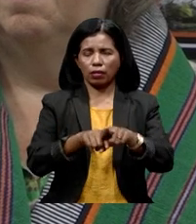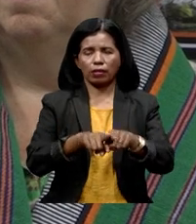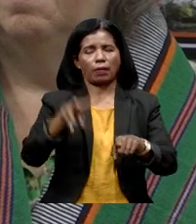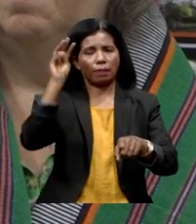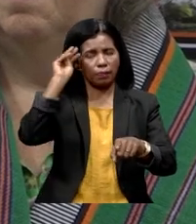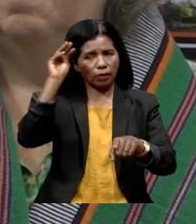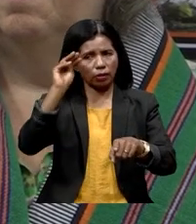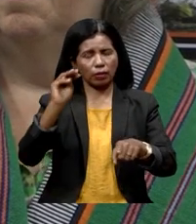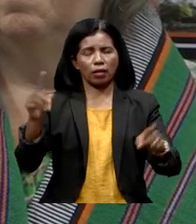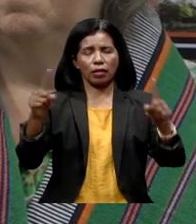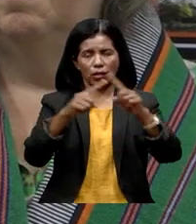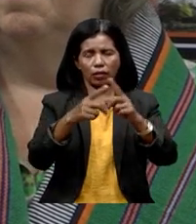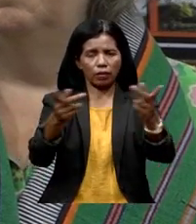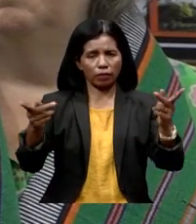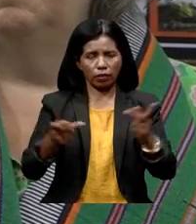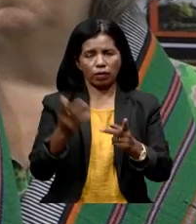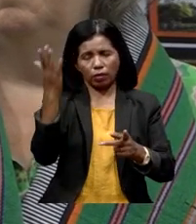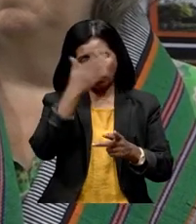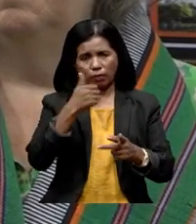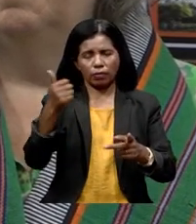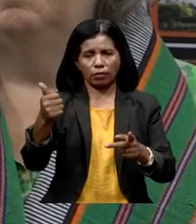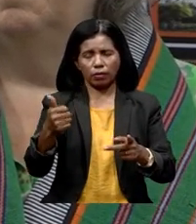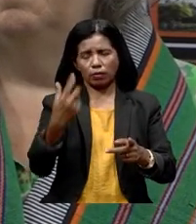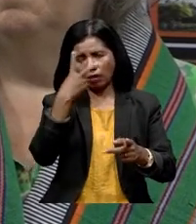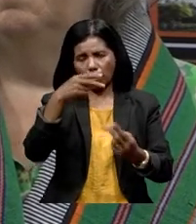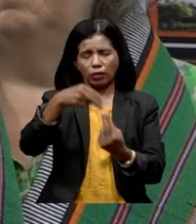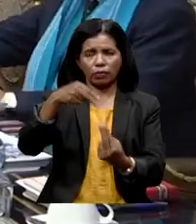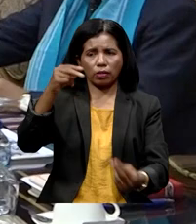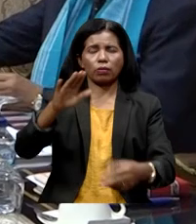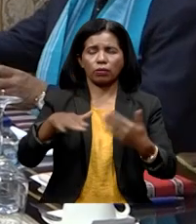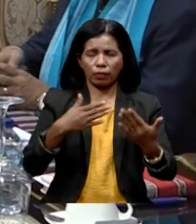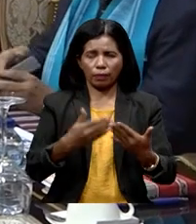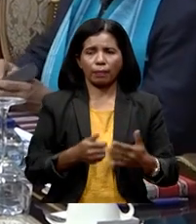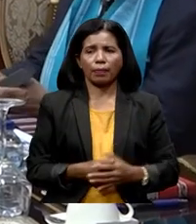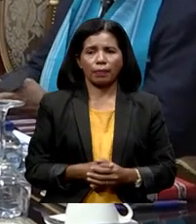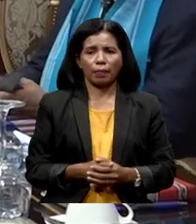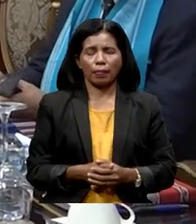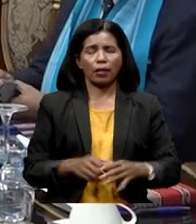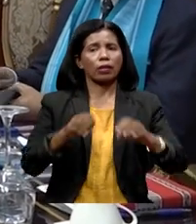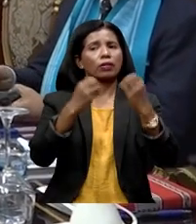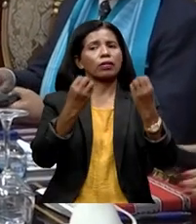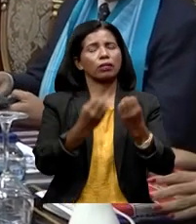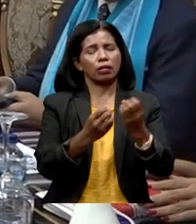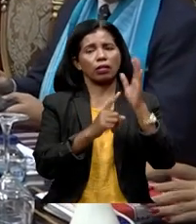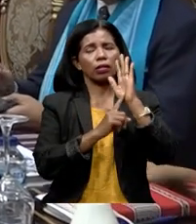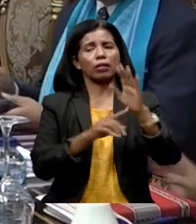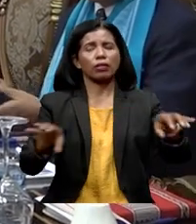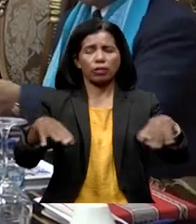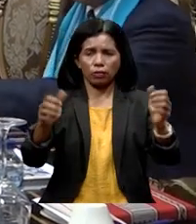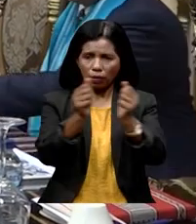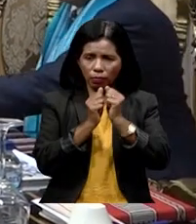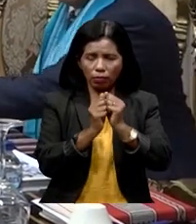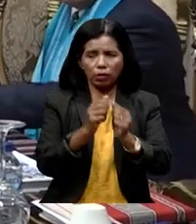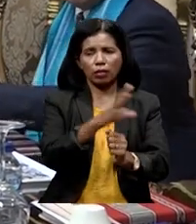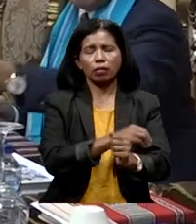ministro, Liuba Turismo Ambiente, depois a nutrição, você. Além de a organização refere seis serviços a moto que